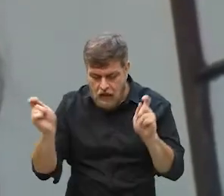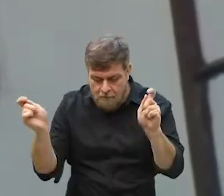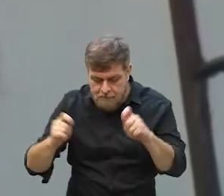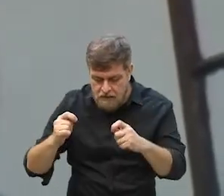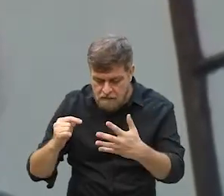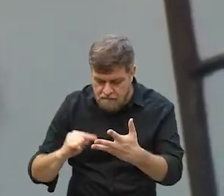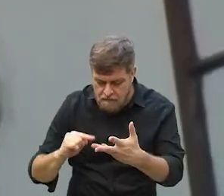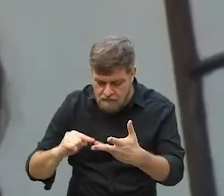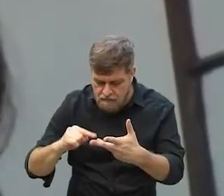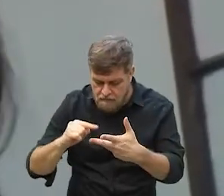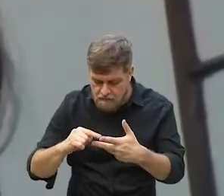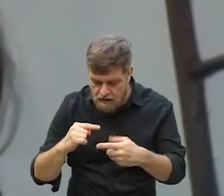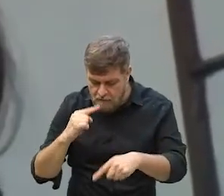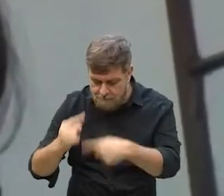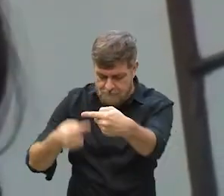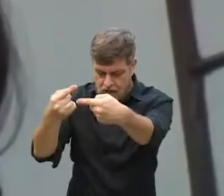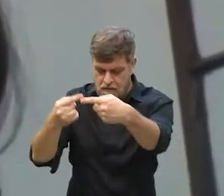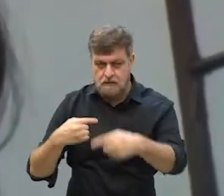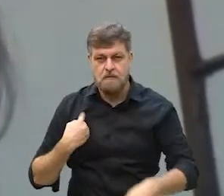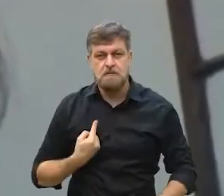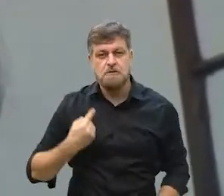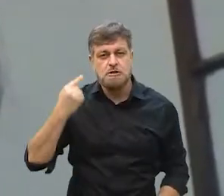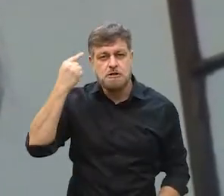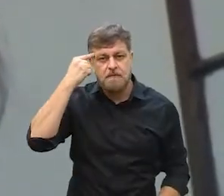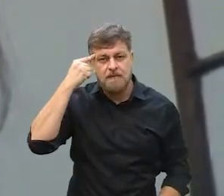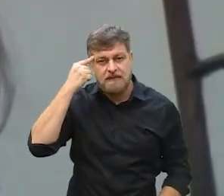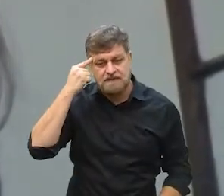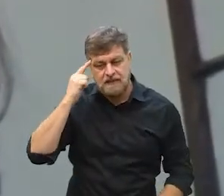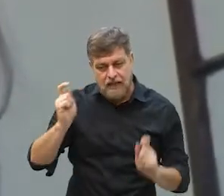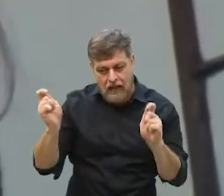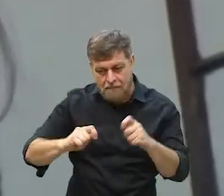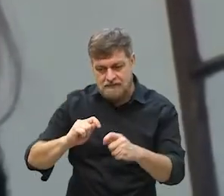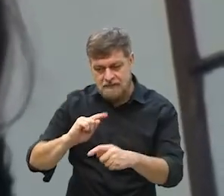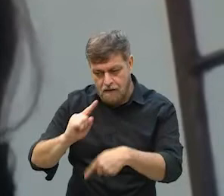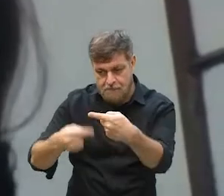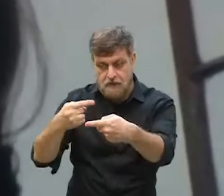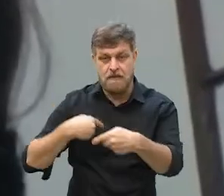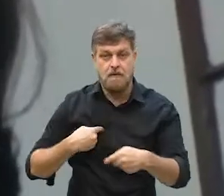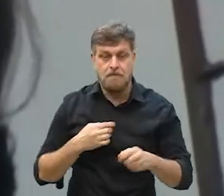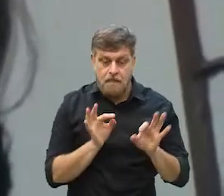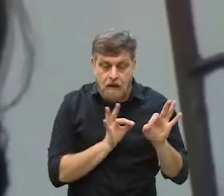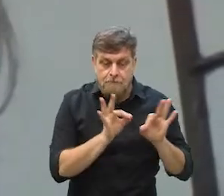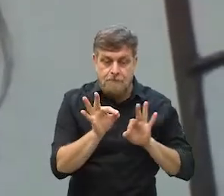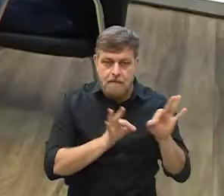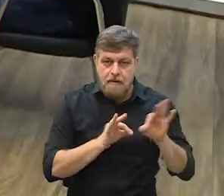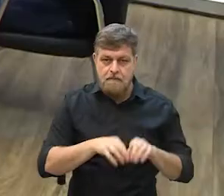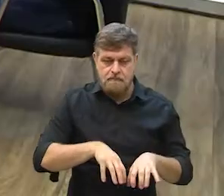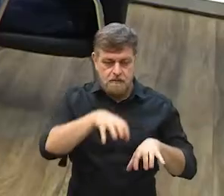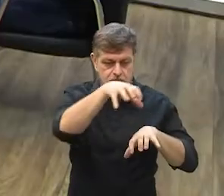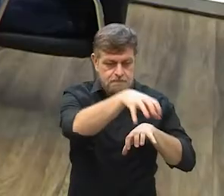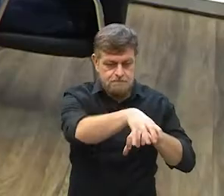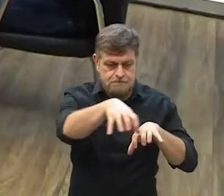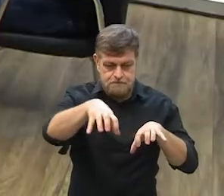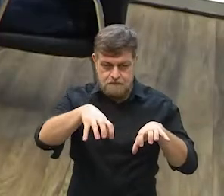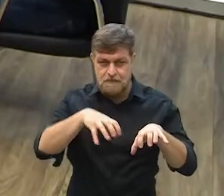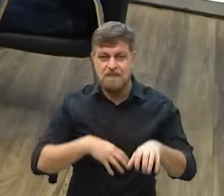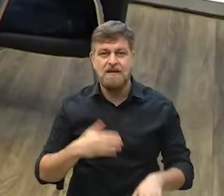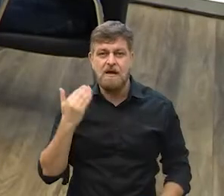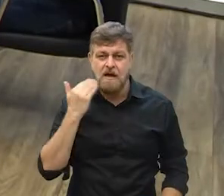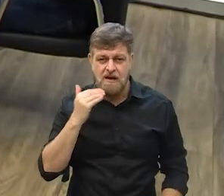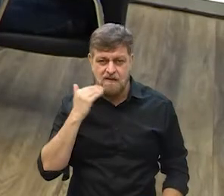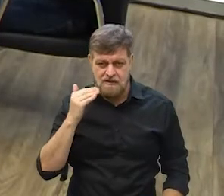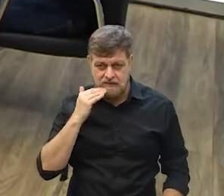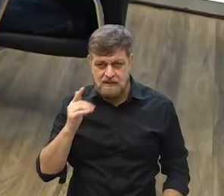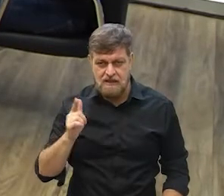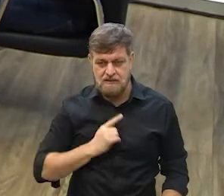potencialidades. E quando nós pensamos em potencialidades, nós temos que pensar na organização territorial. Então, fragilidade, eu